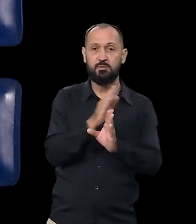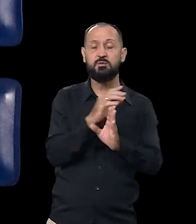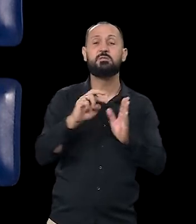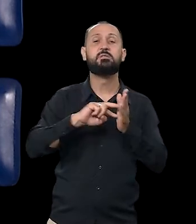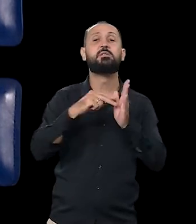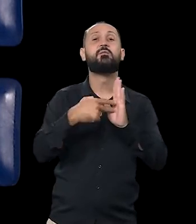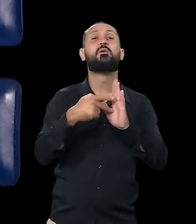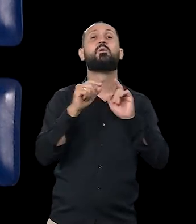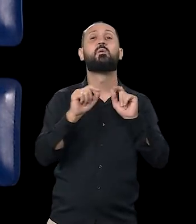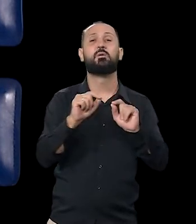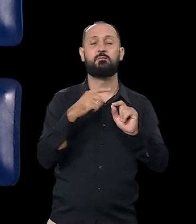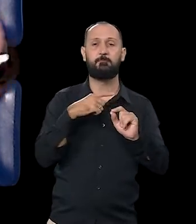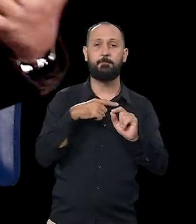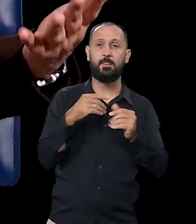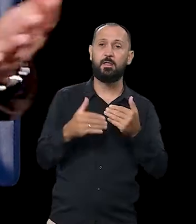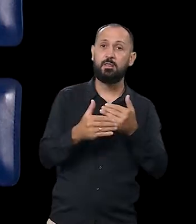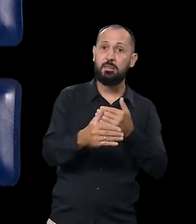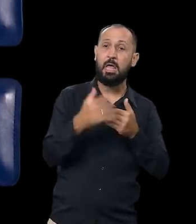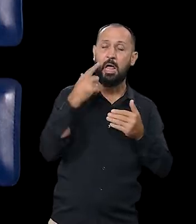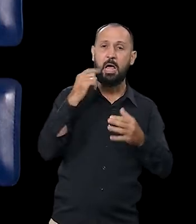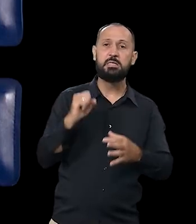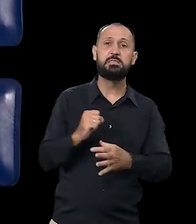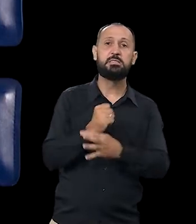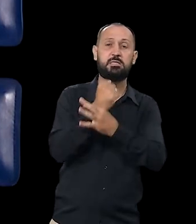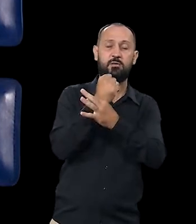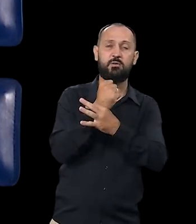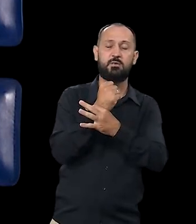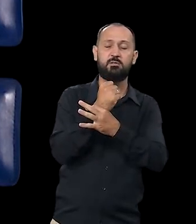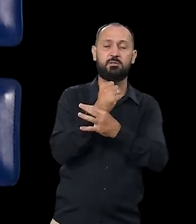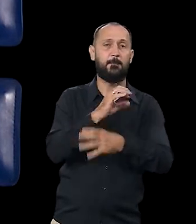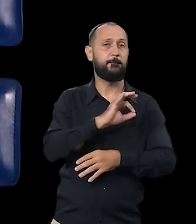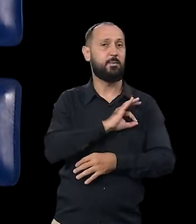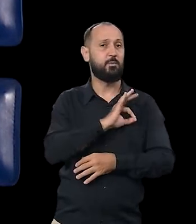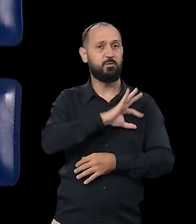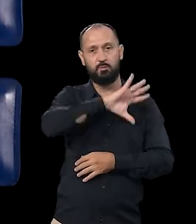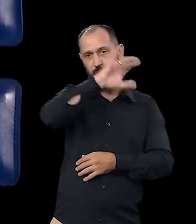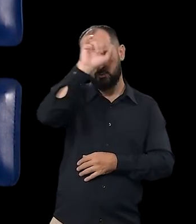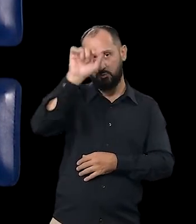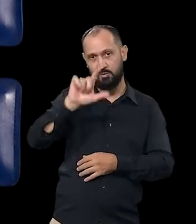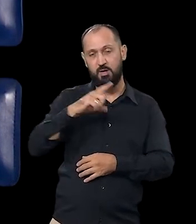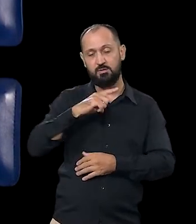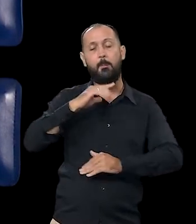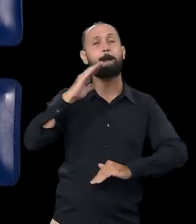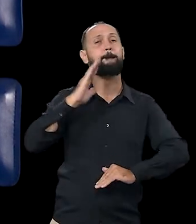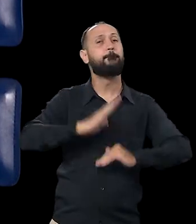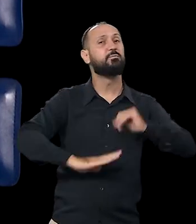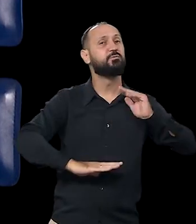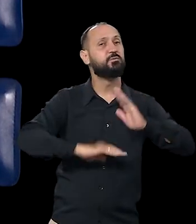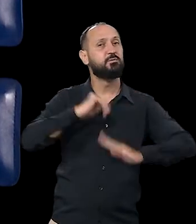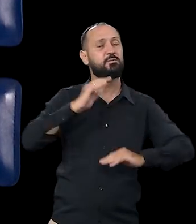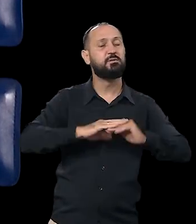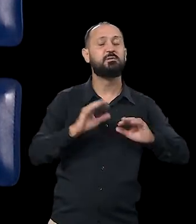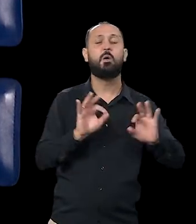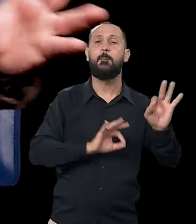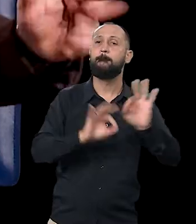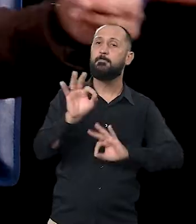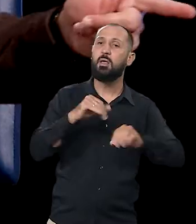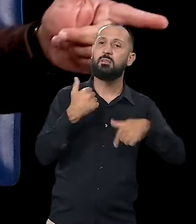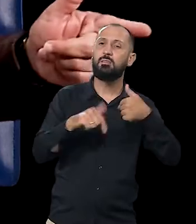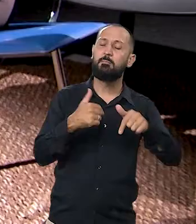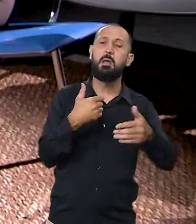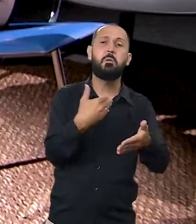referência nacional em policiamento de fronteira. Então, isso significa que quem passa pela segurança pública do Mato Grosso do Sul